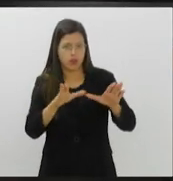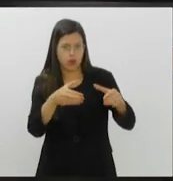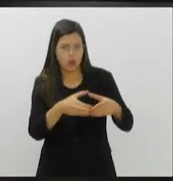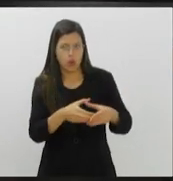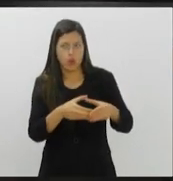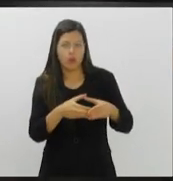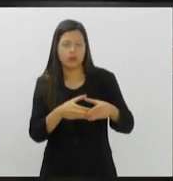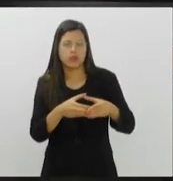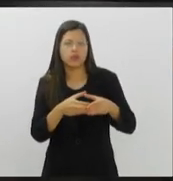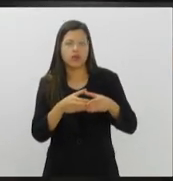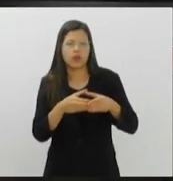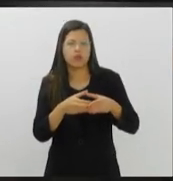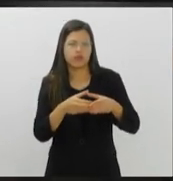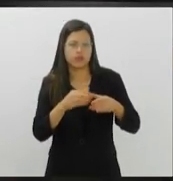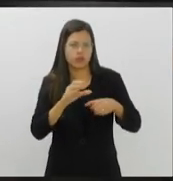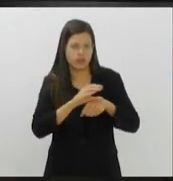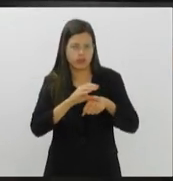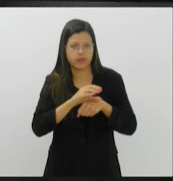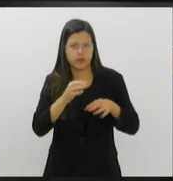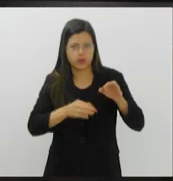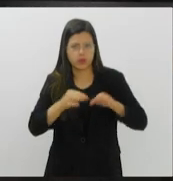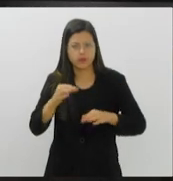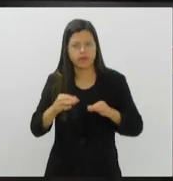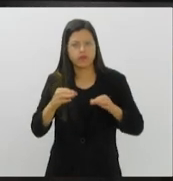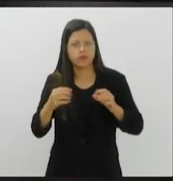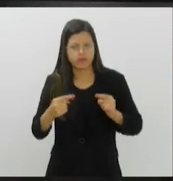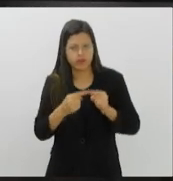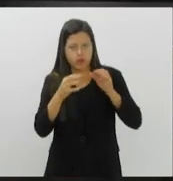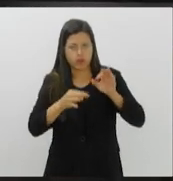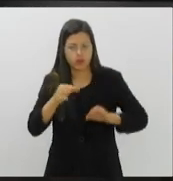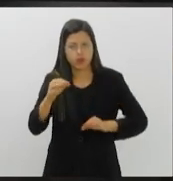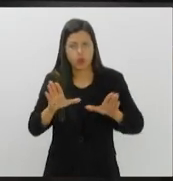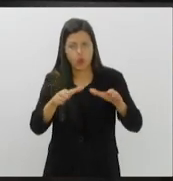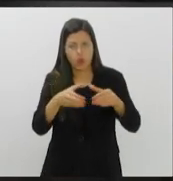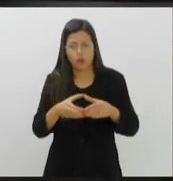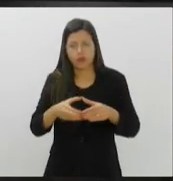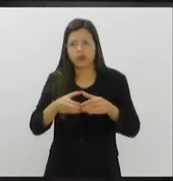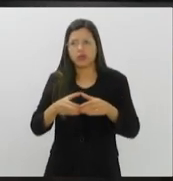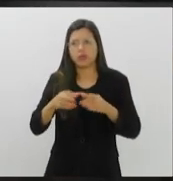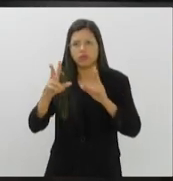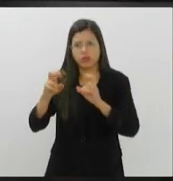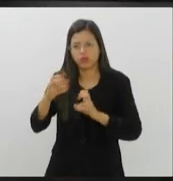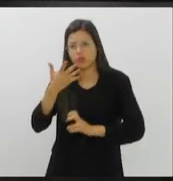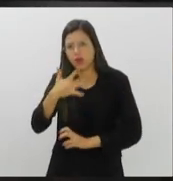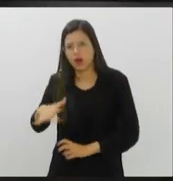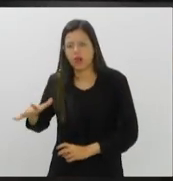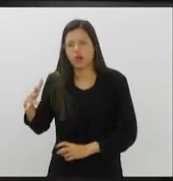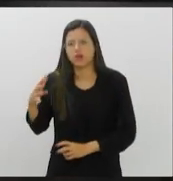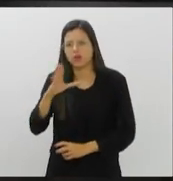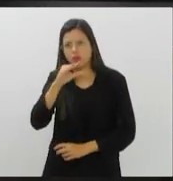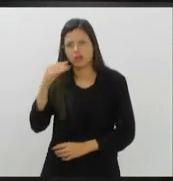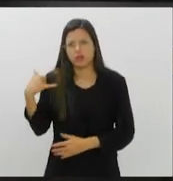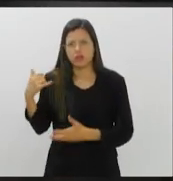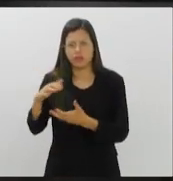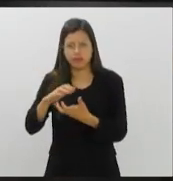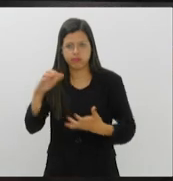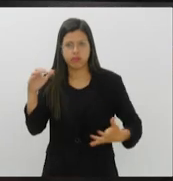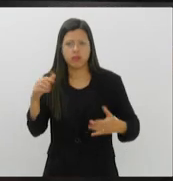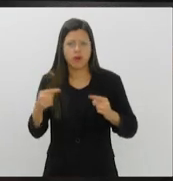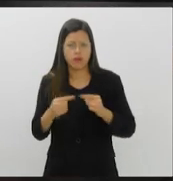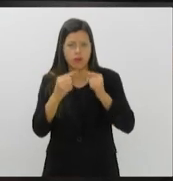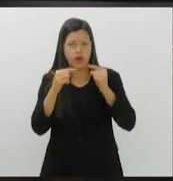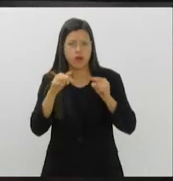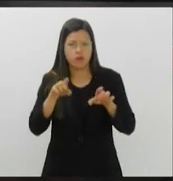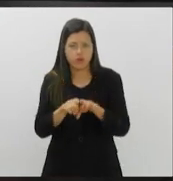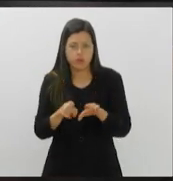Justiça pela juridicidade, de assuntos da criança, do adolescente e do idoso favorável e de trabalho, legislação social